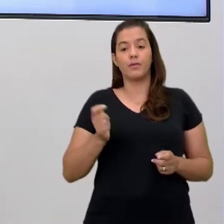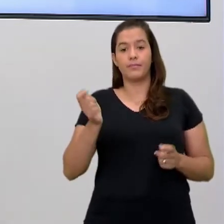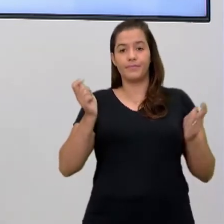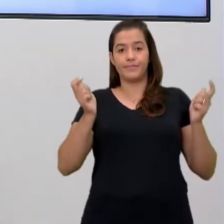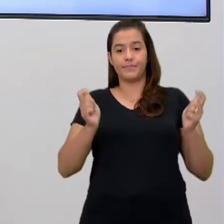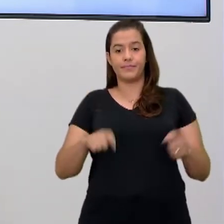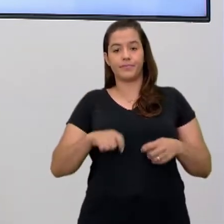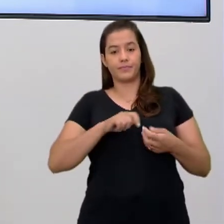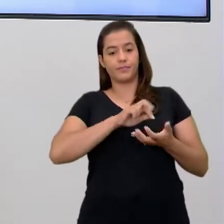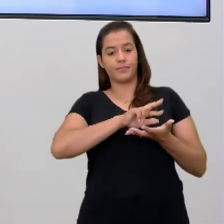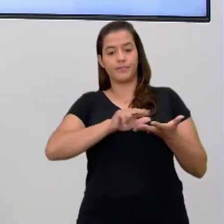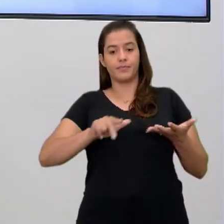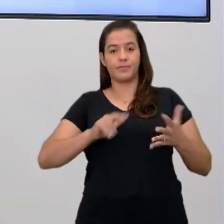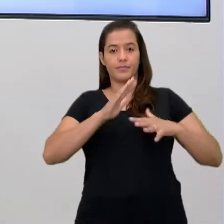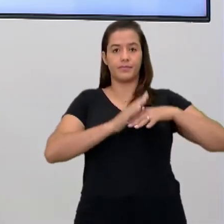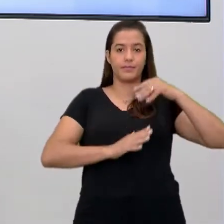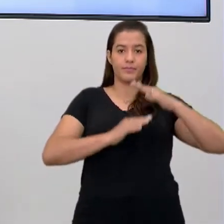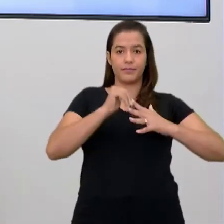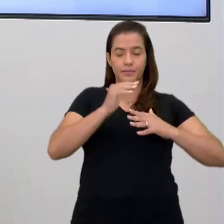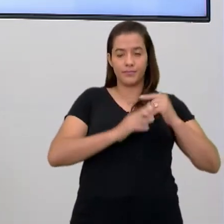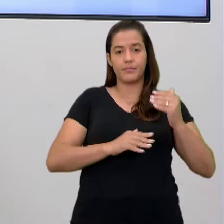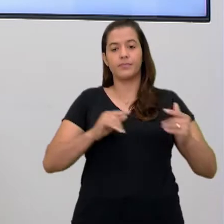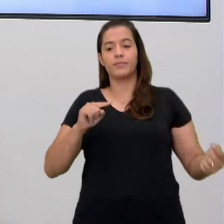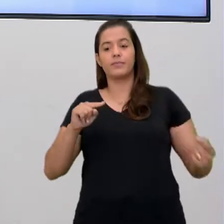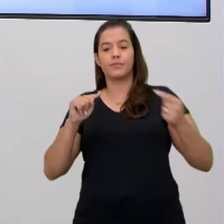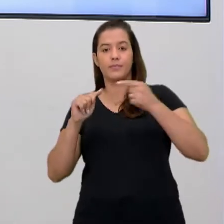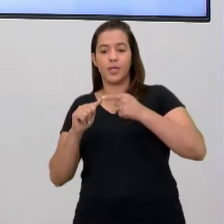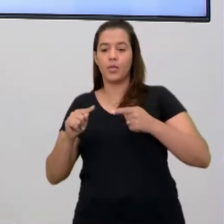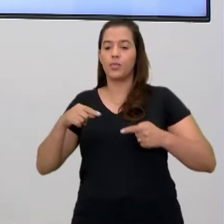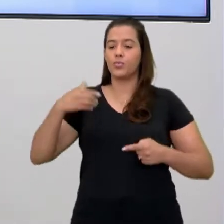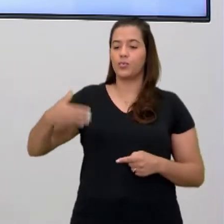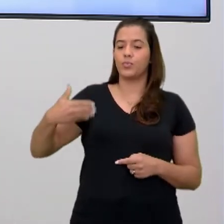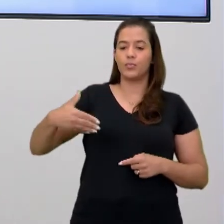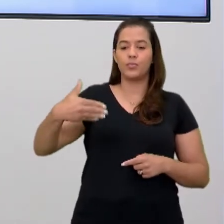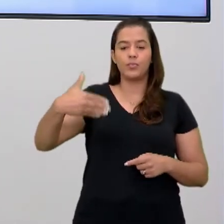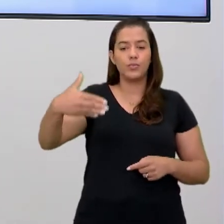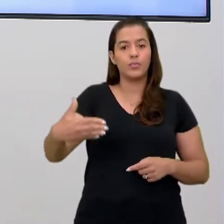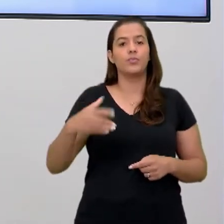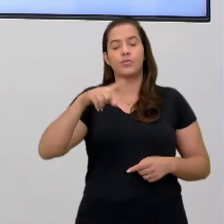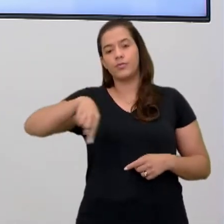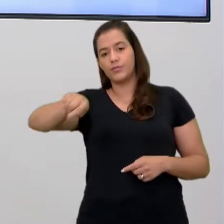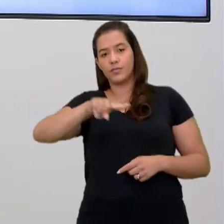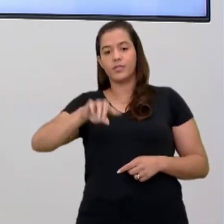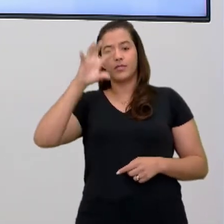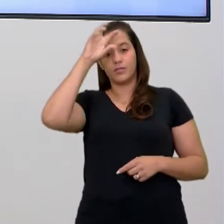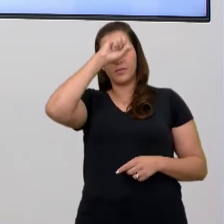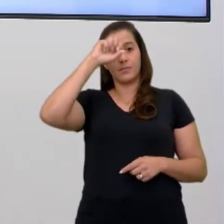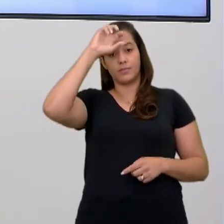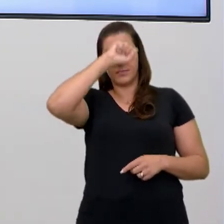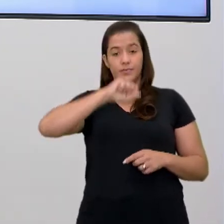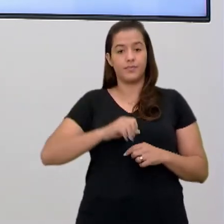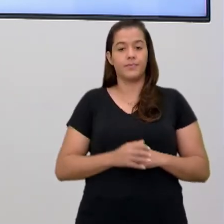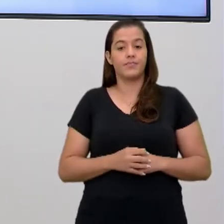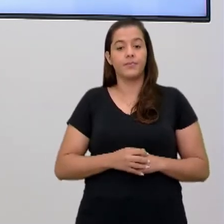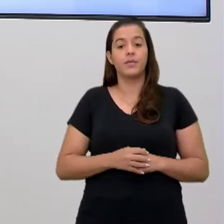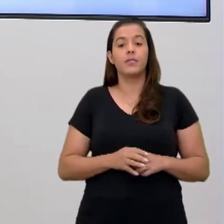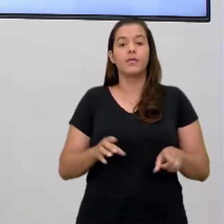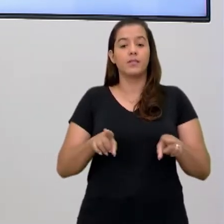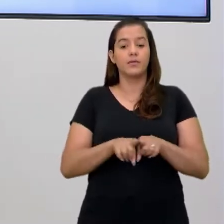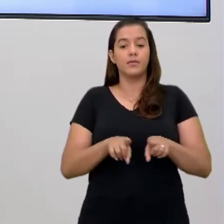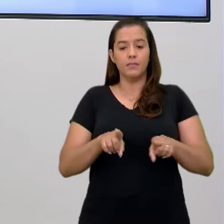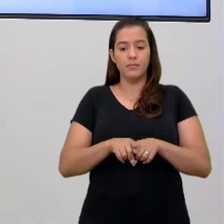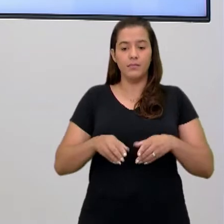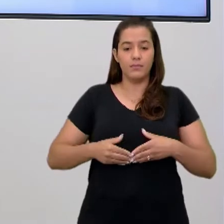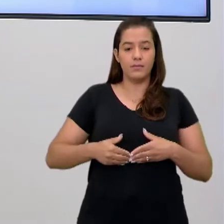muito, mas muito envolvido nos processos de aprendizagem, que vão ficar bastante